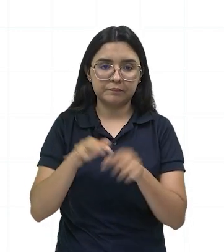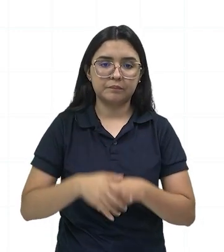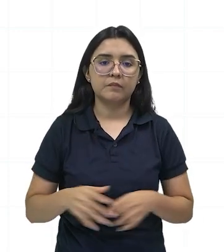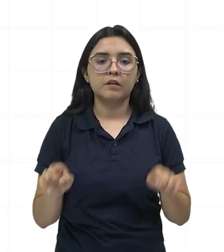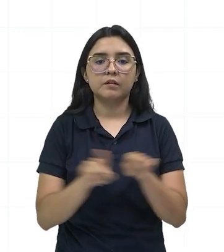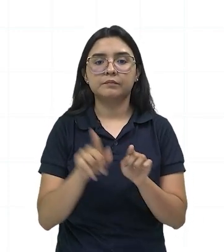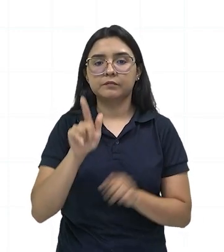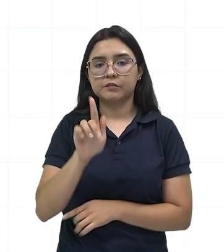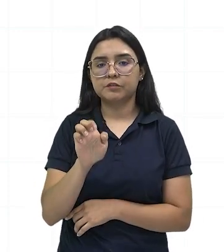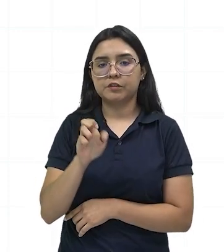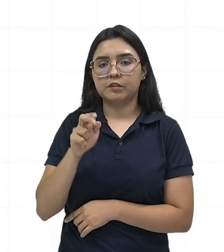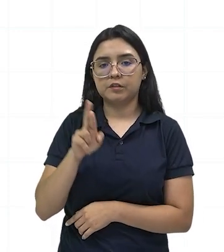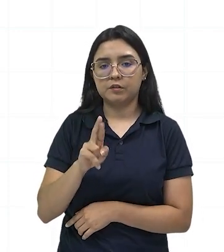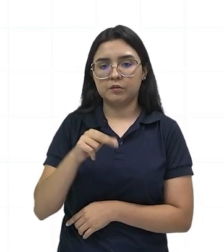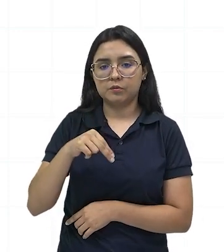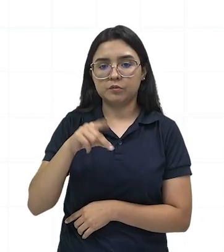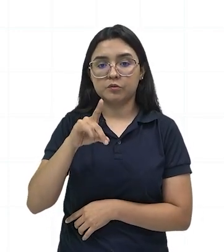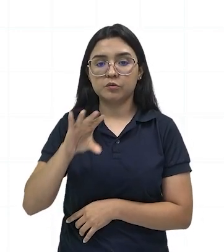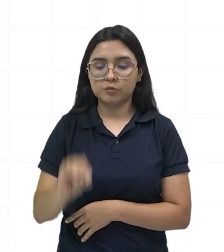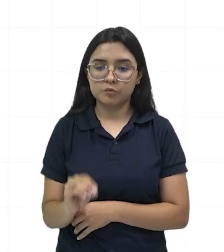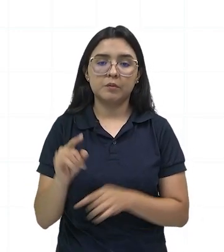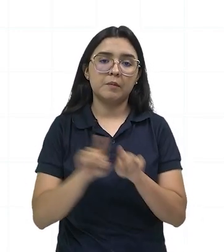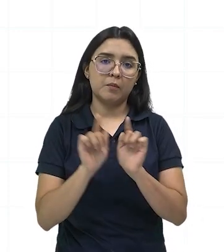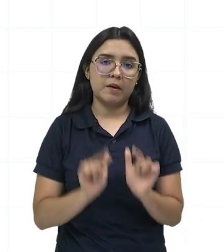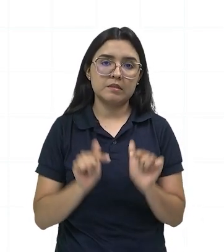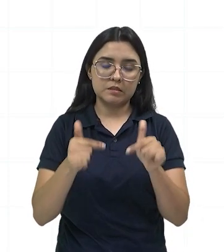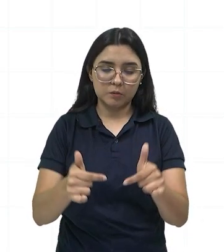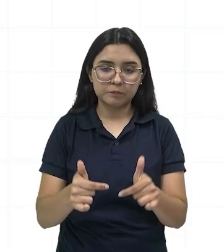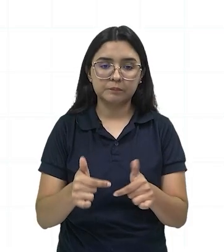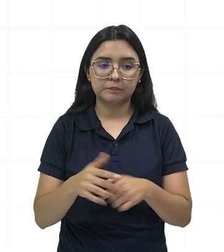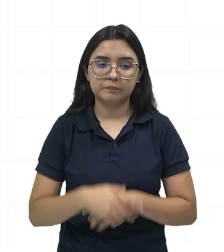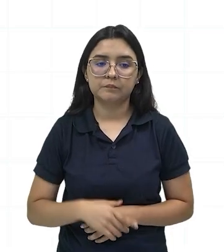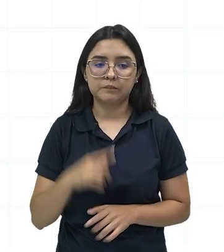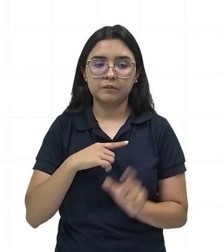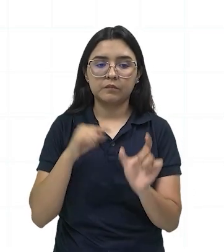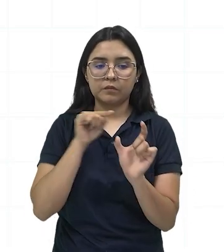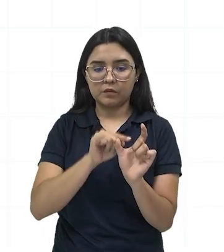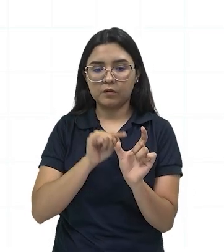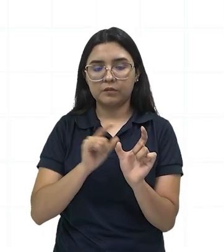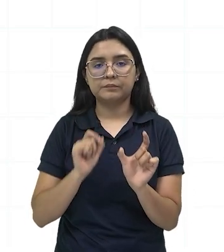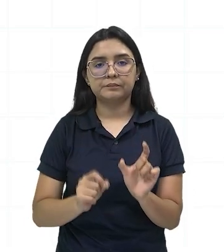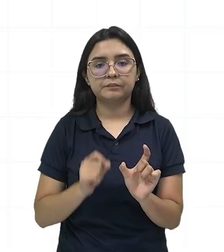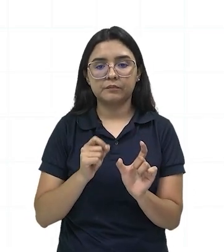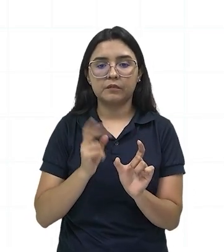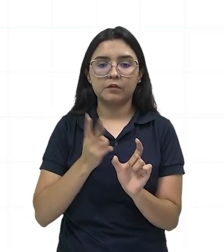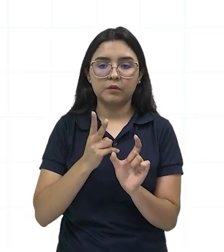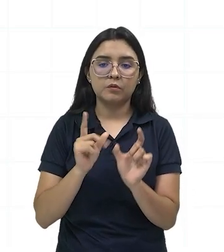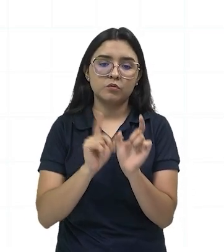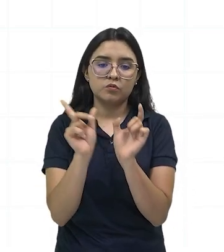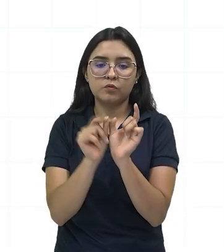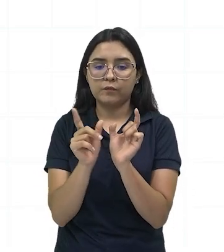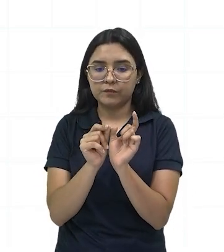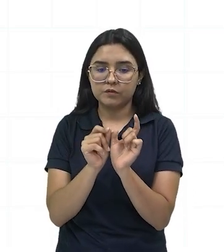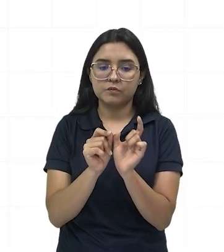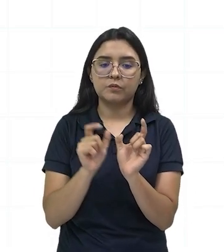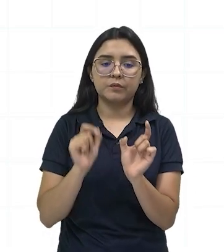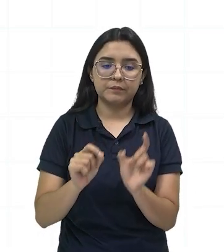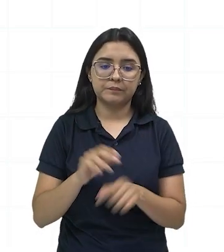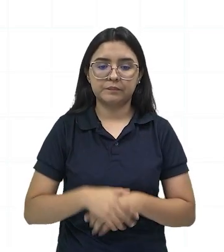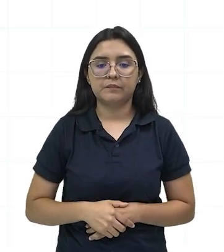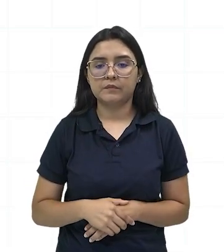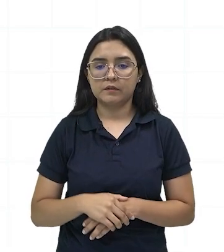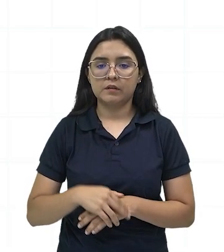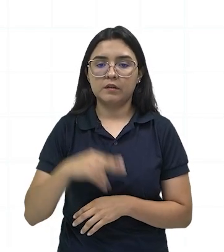Também temos o gerúndio, que indica uma ação em andamento, sendo formada pelo radical do verbo seguido do sufixo